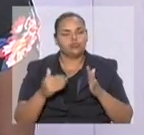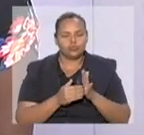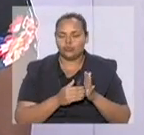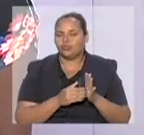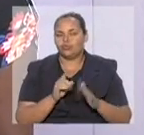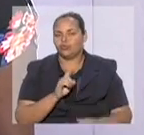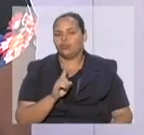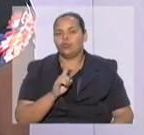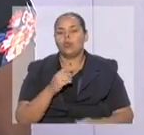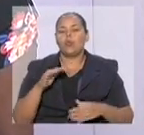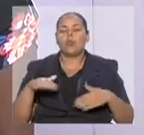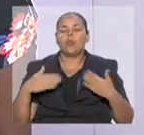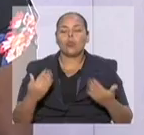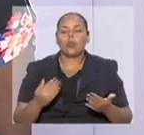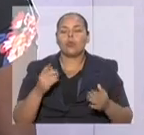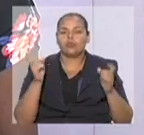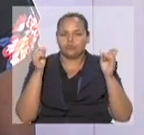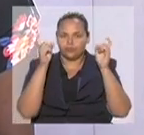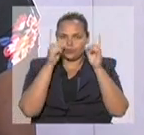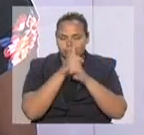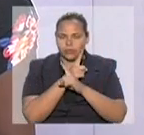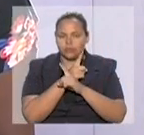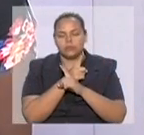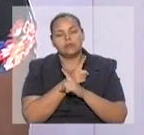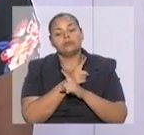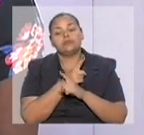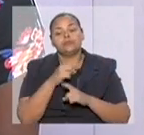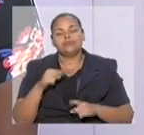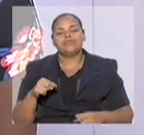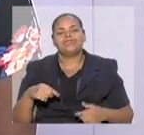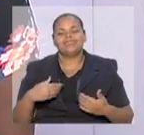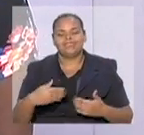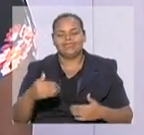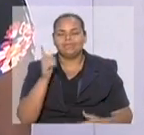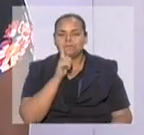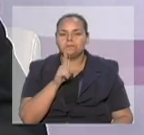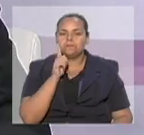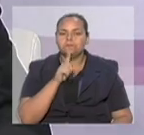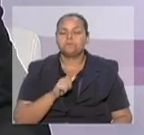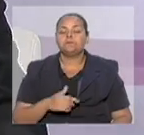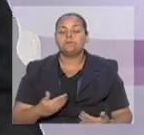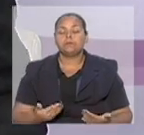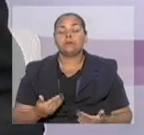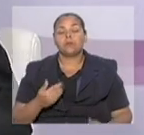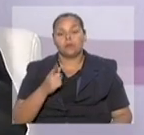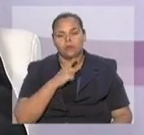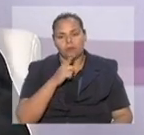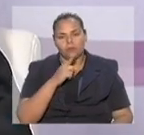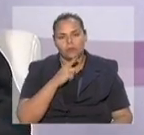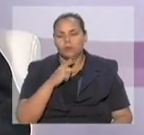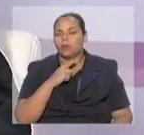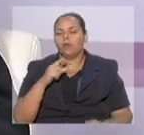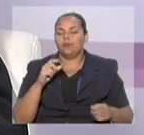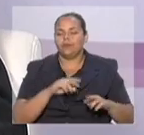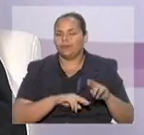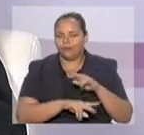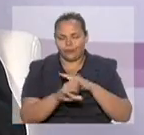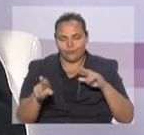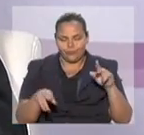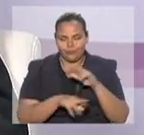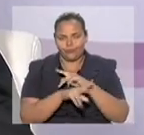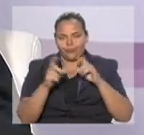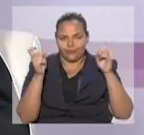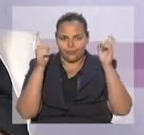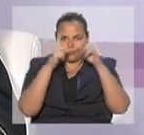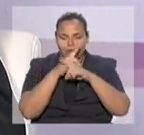todas, né, implementadas. Quais são as dificuldades para a implementação dessas metas? Tem uma gama de dificuldades